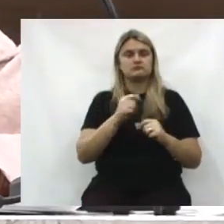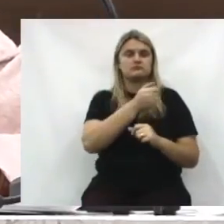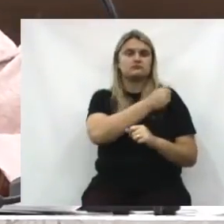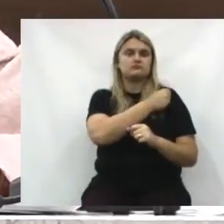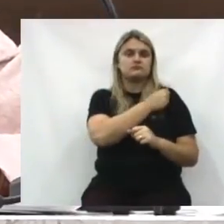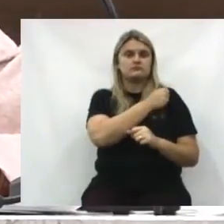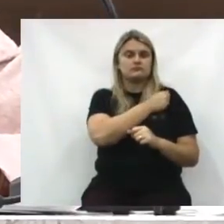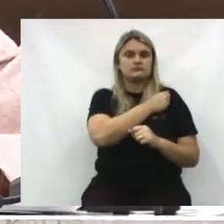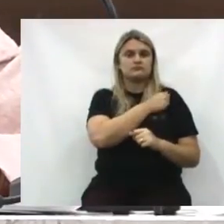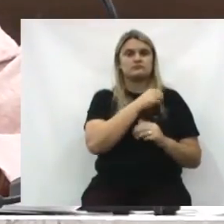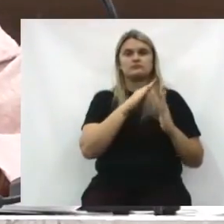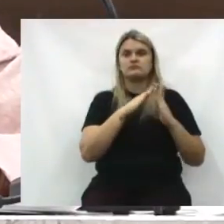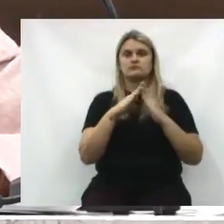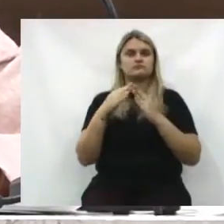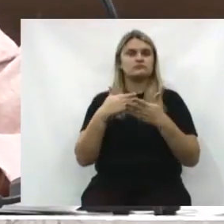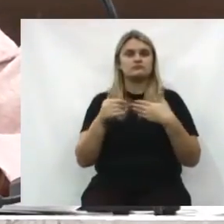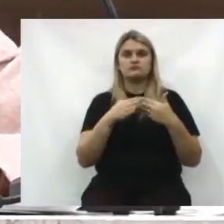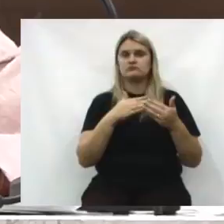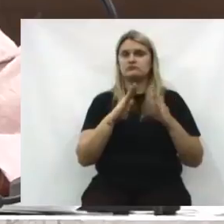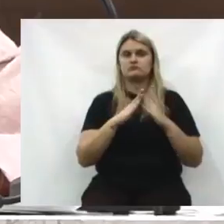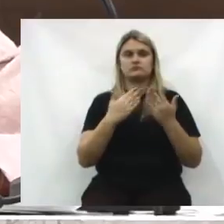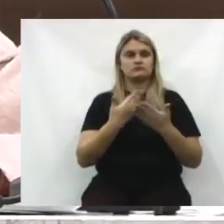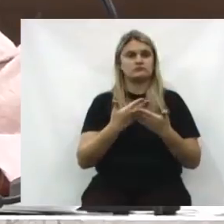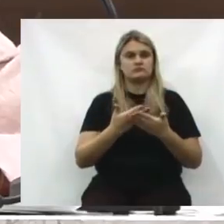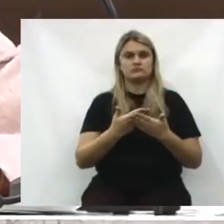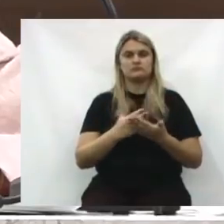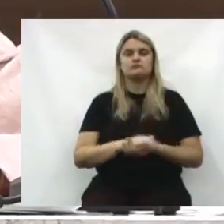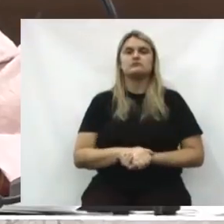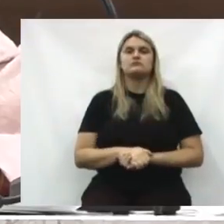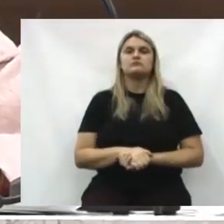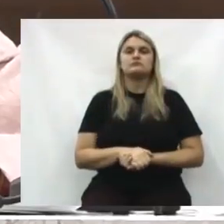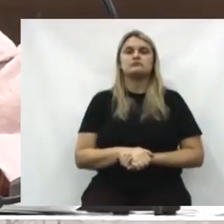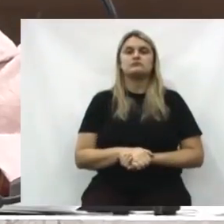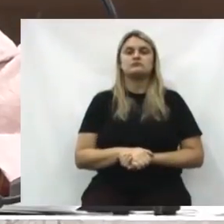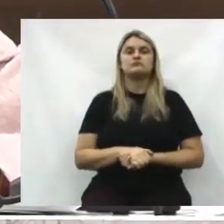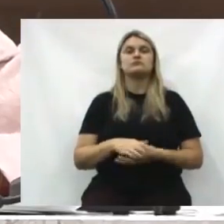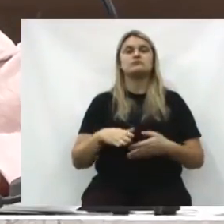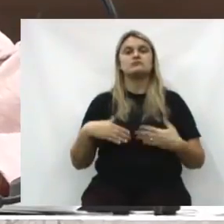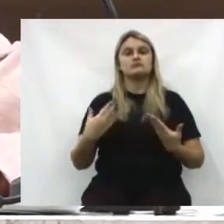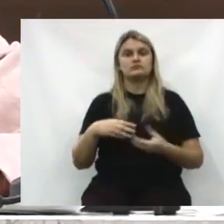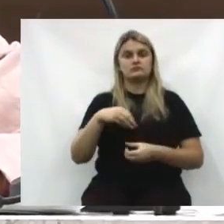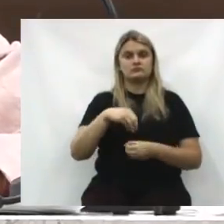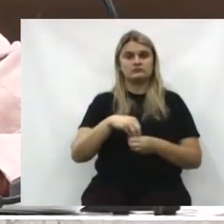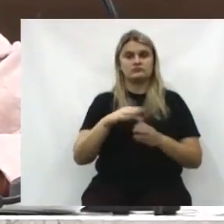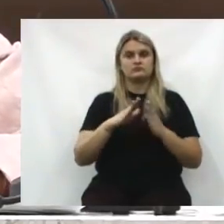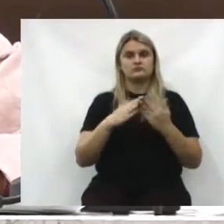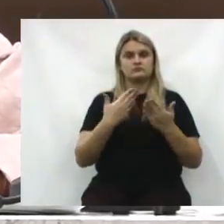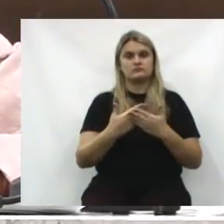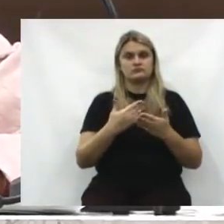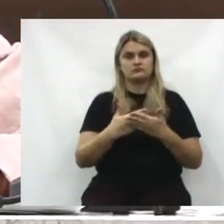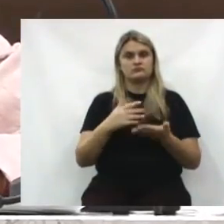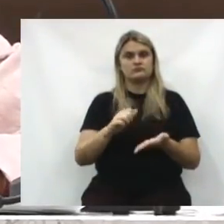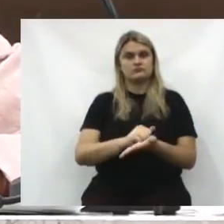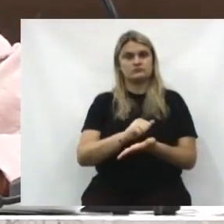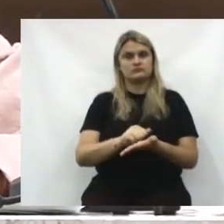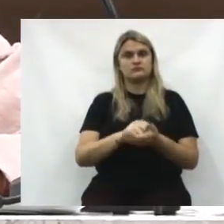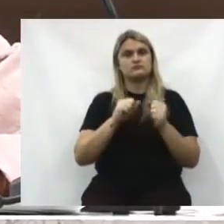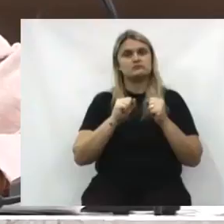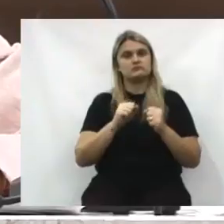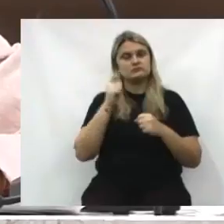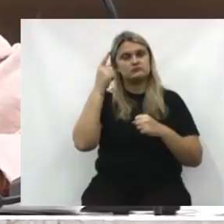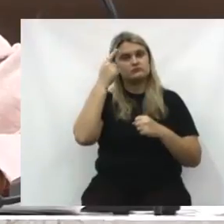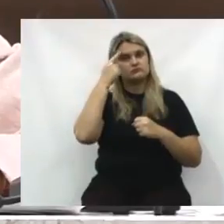é acessível aos estudantes situados em qualquer altura da grade escolar. No ambiente escolar,